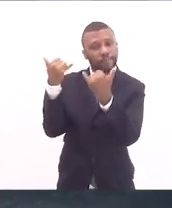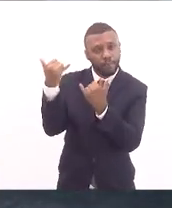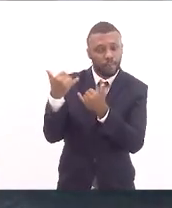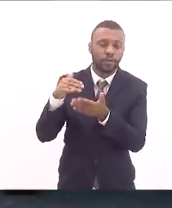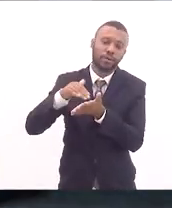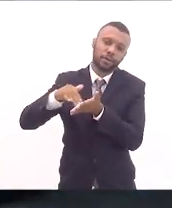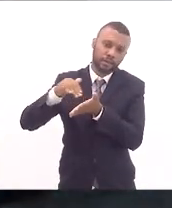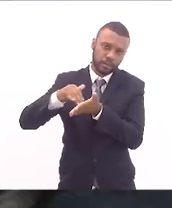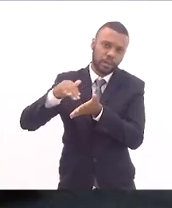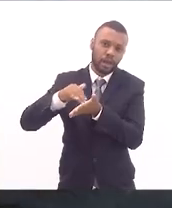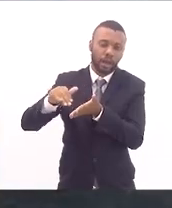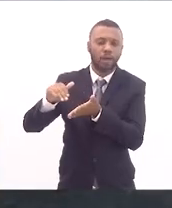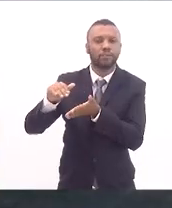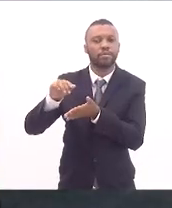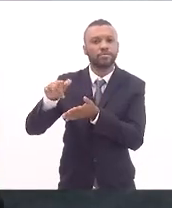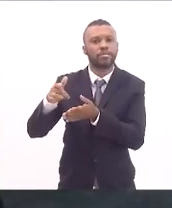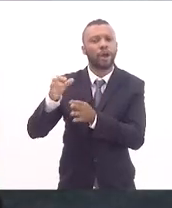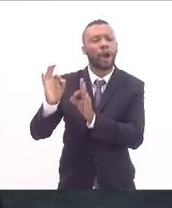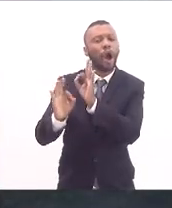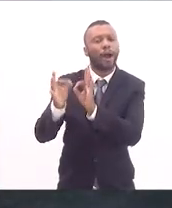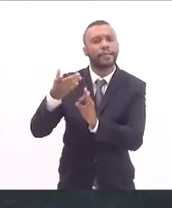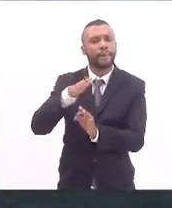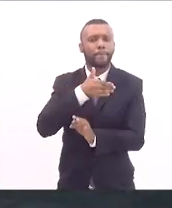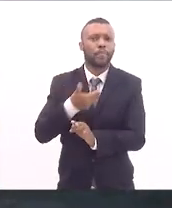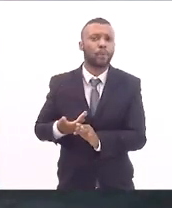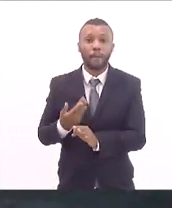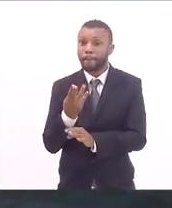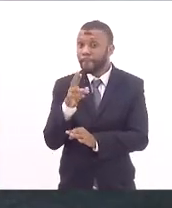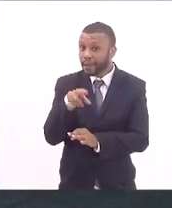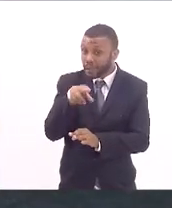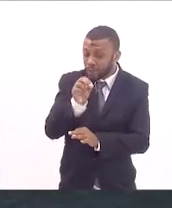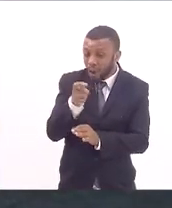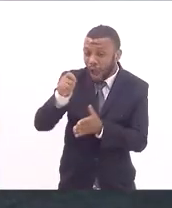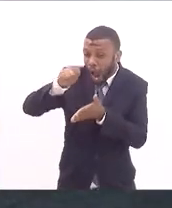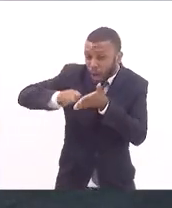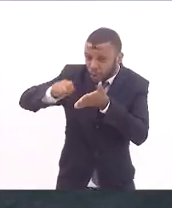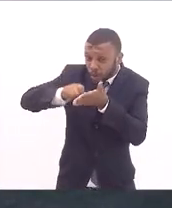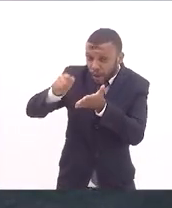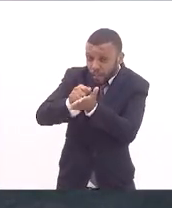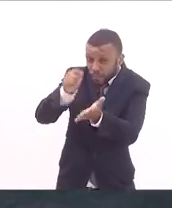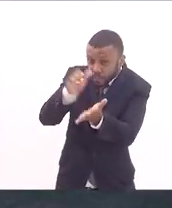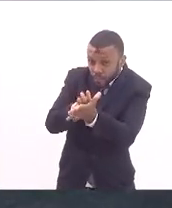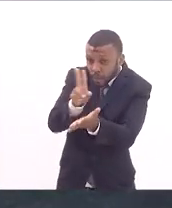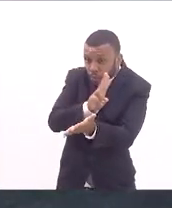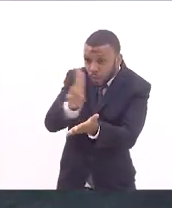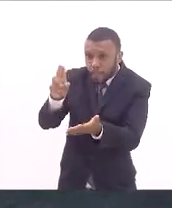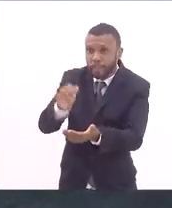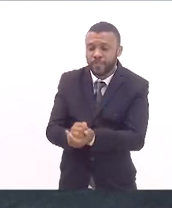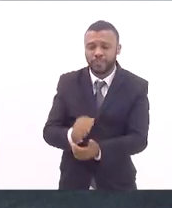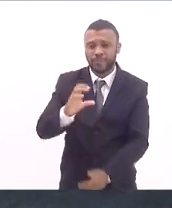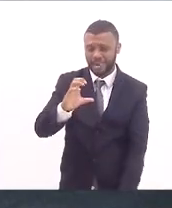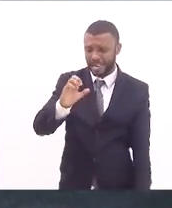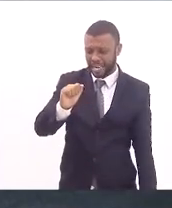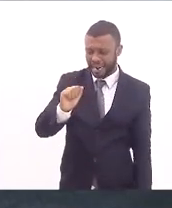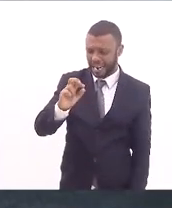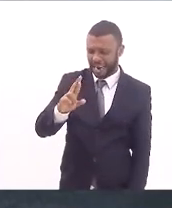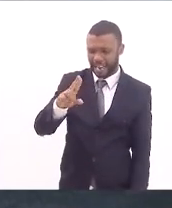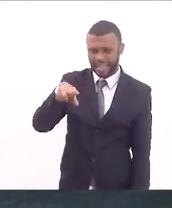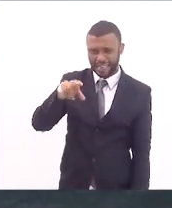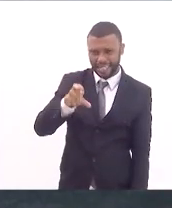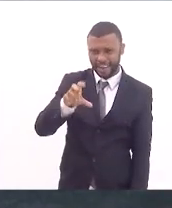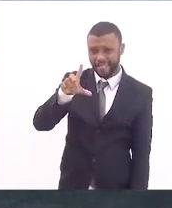secretário de ordem de ordem pública o Breno eu anotei porque é difícil tá nem vale